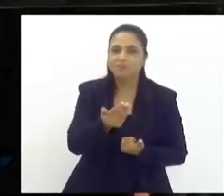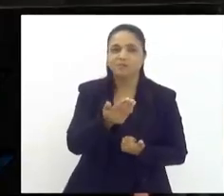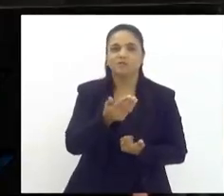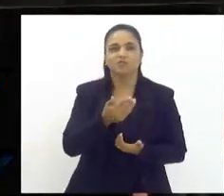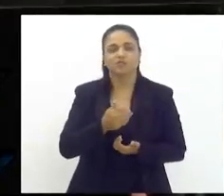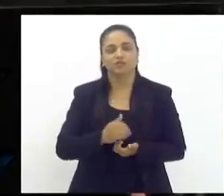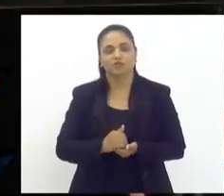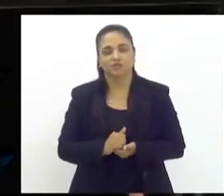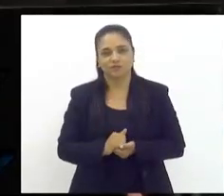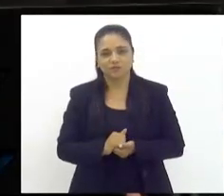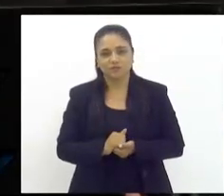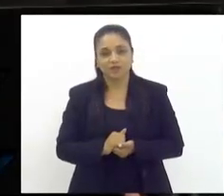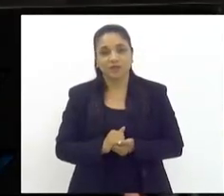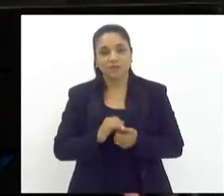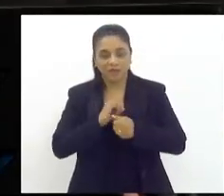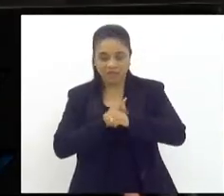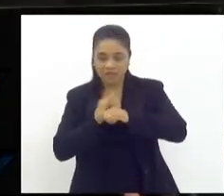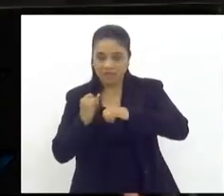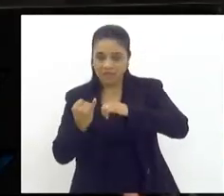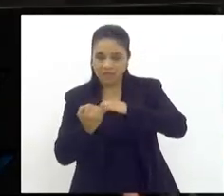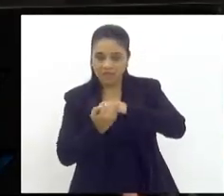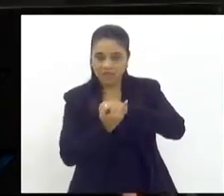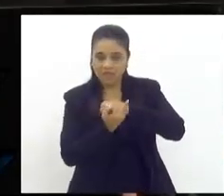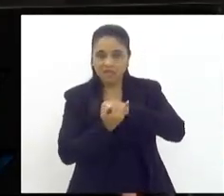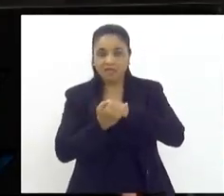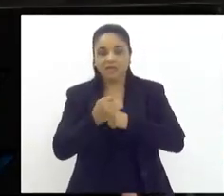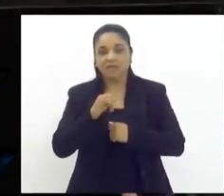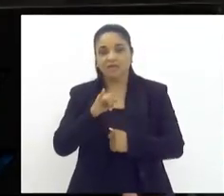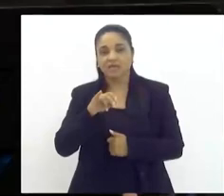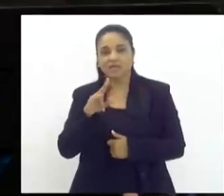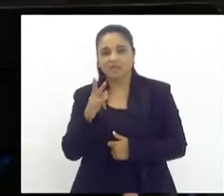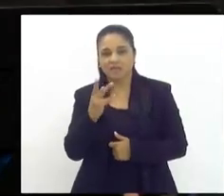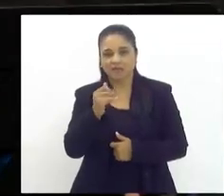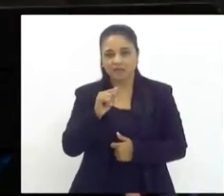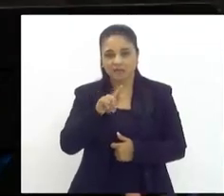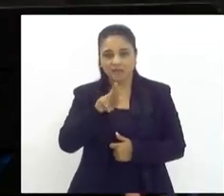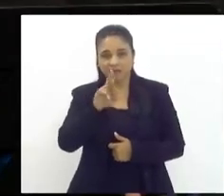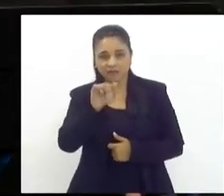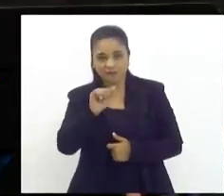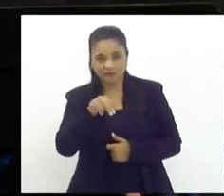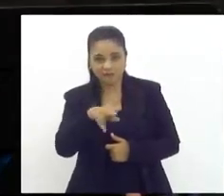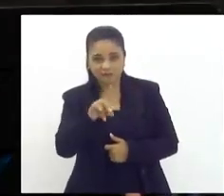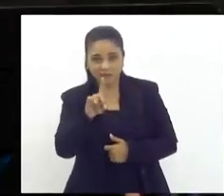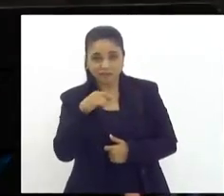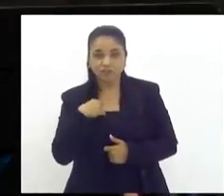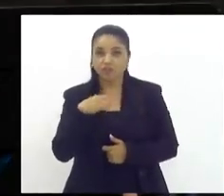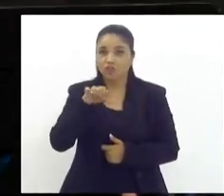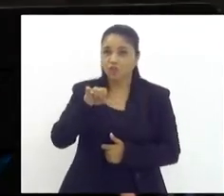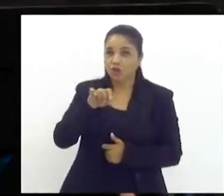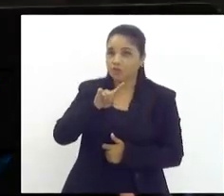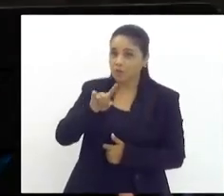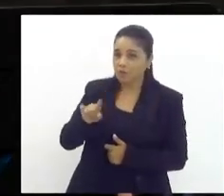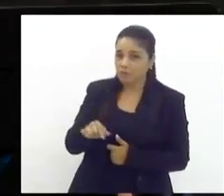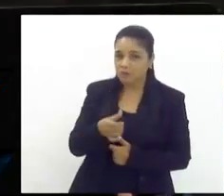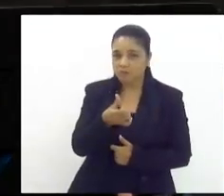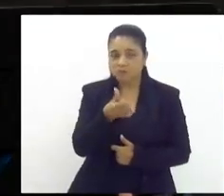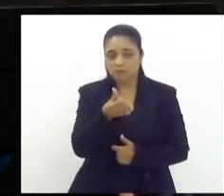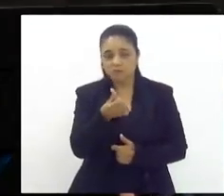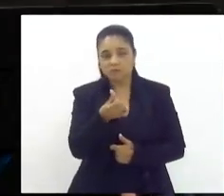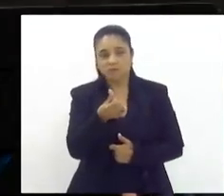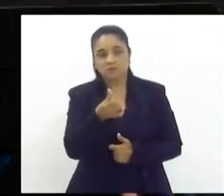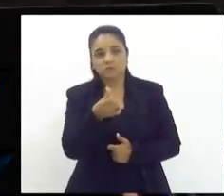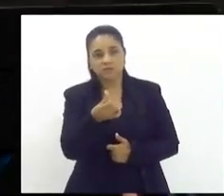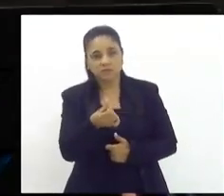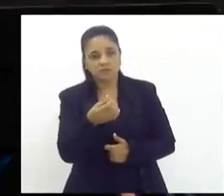por exemplo a Ilha Grande em tempos normais ela tem 9.500 habitantes Mas em tempos de alta Temporada